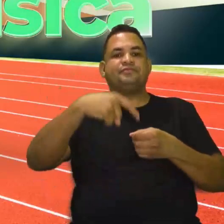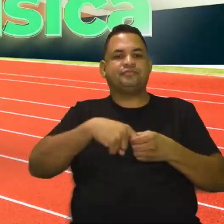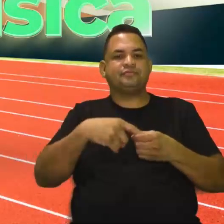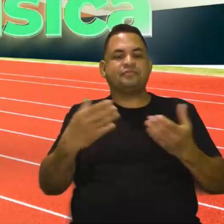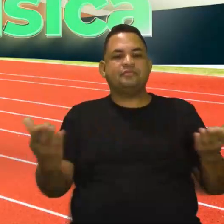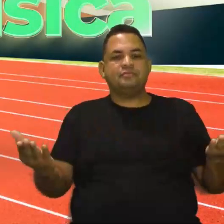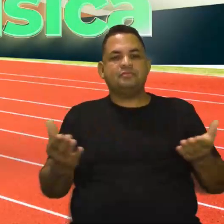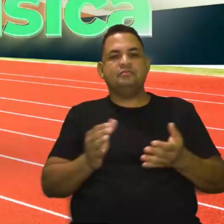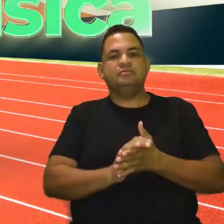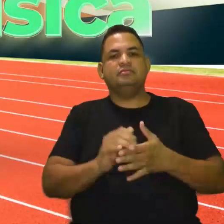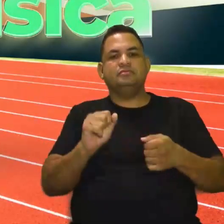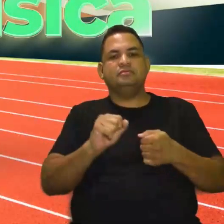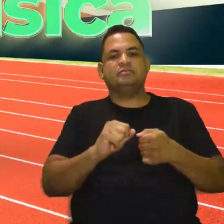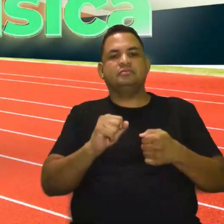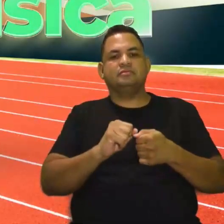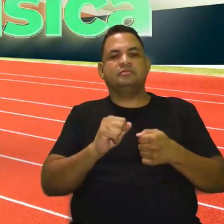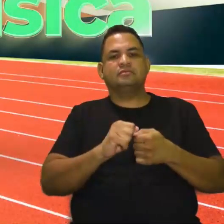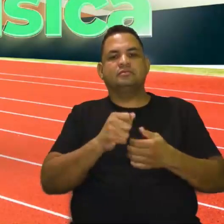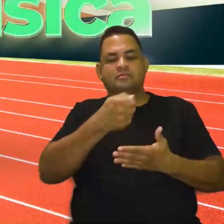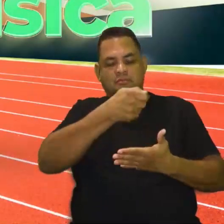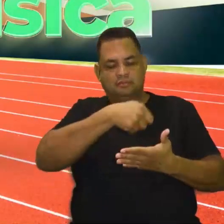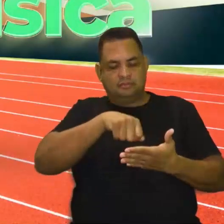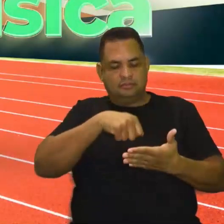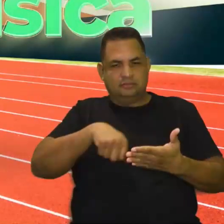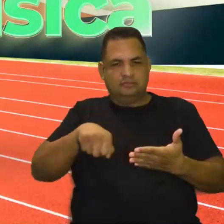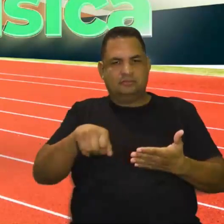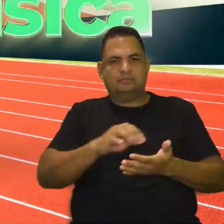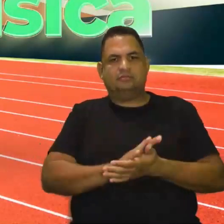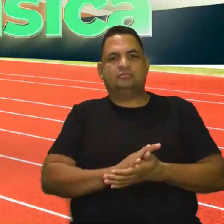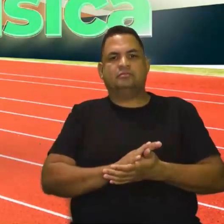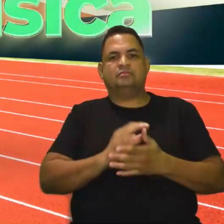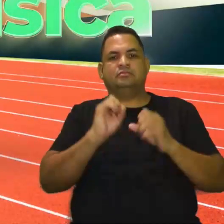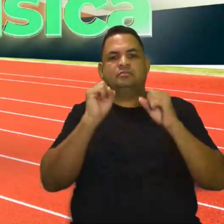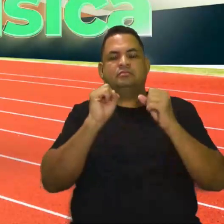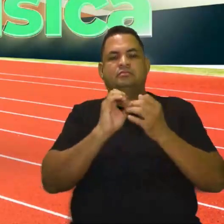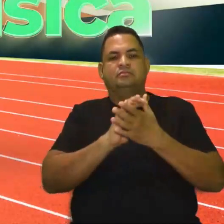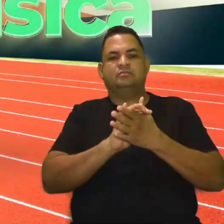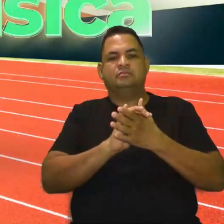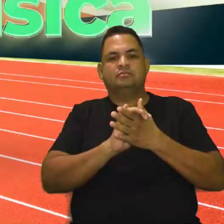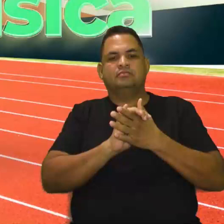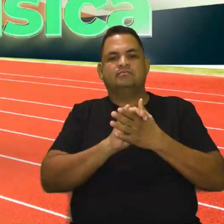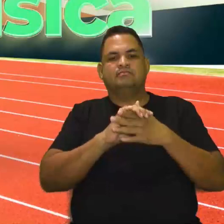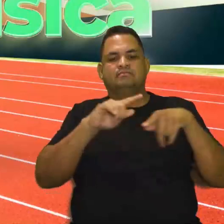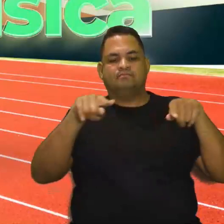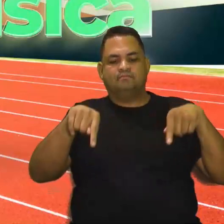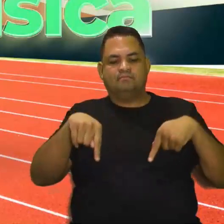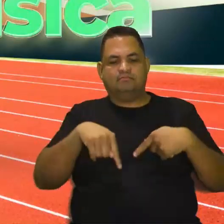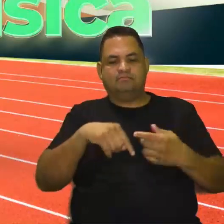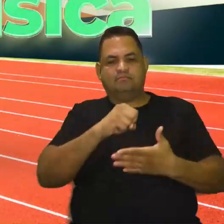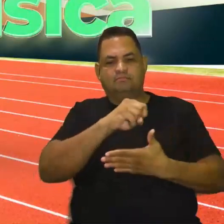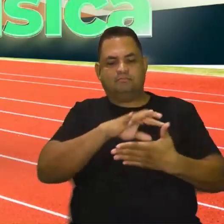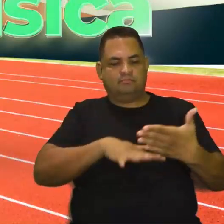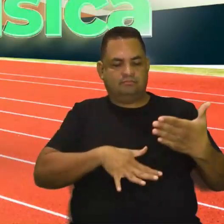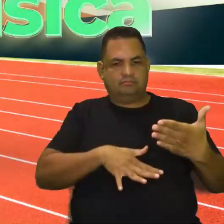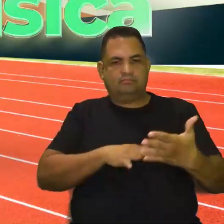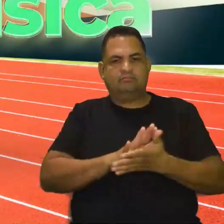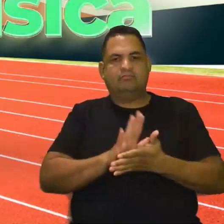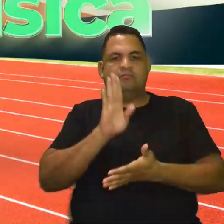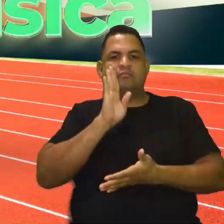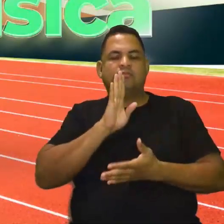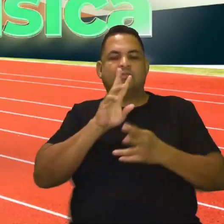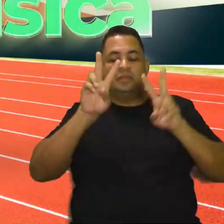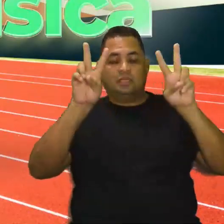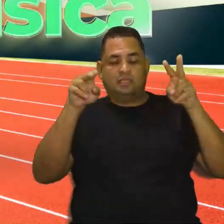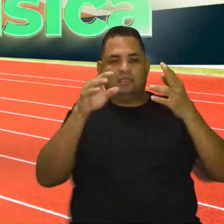Voltamos e vamos fazer a nossa correção da atividade. Olha que legal, né?